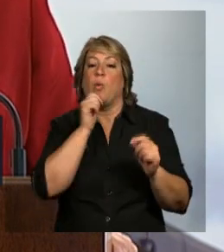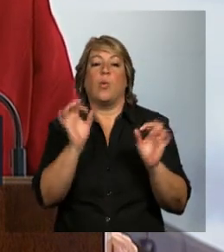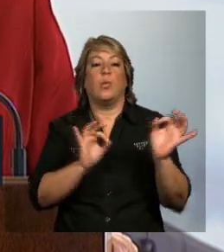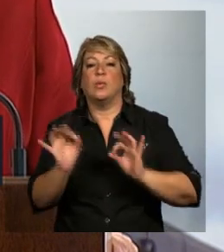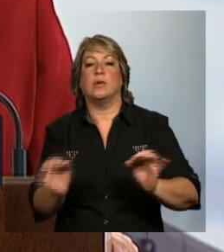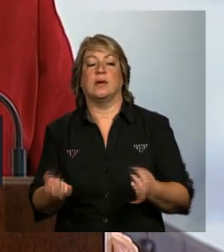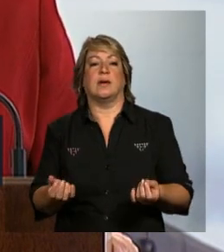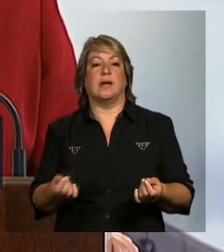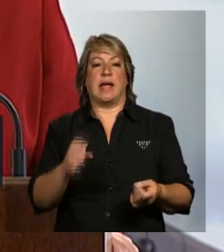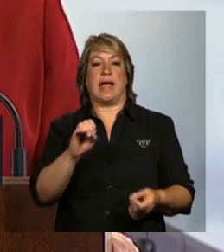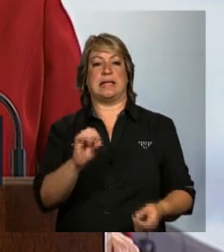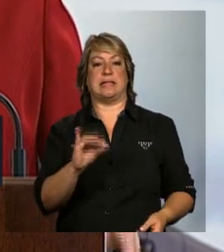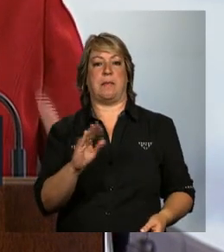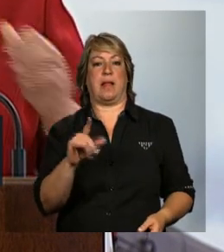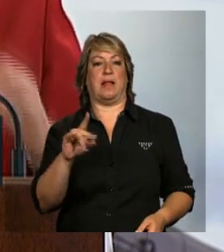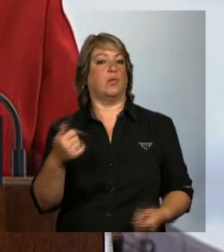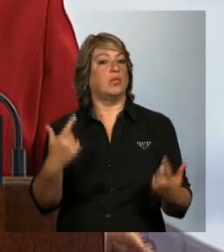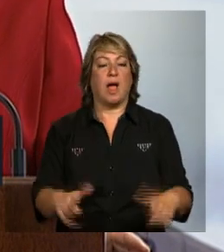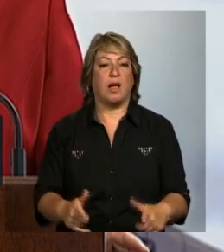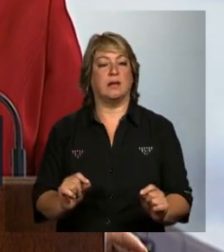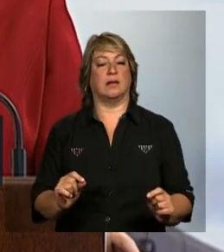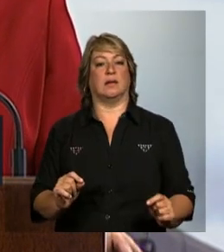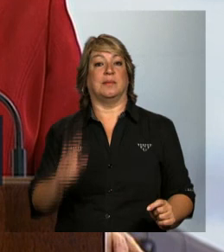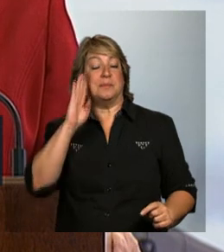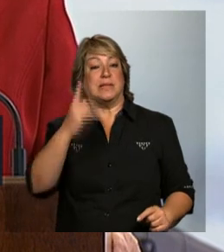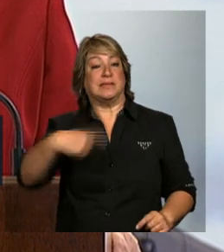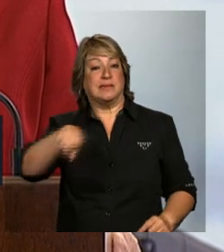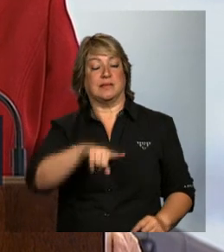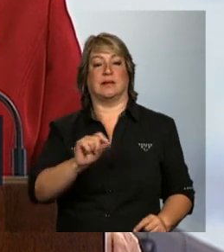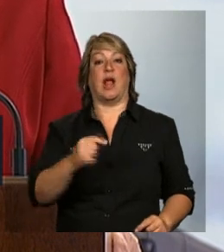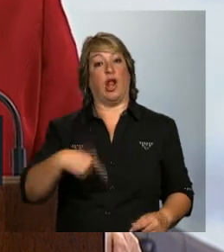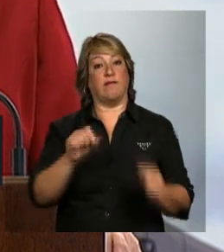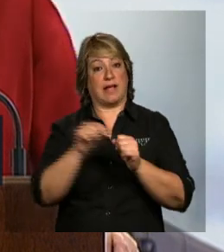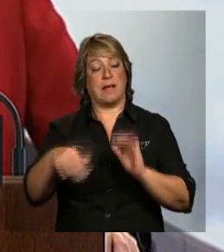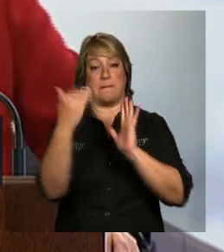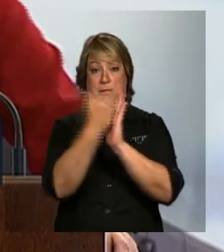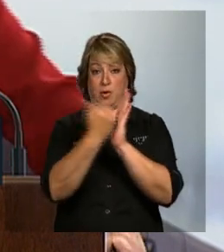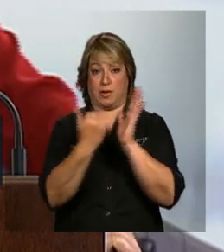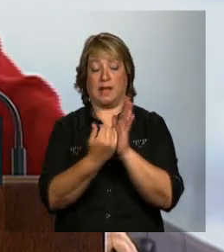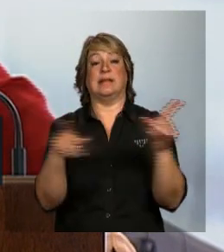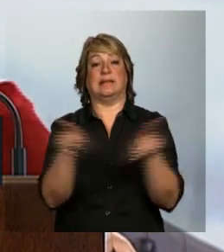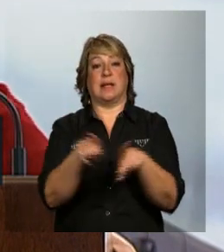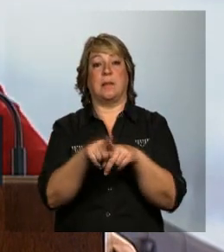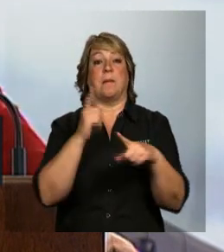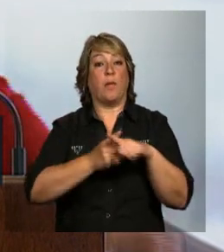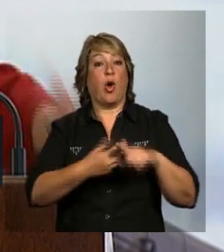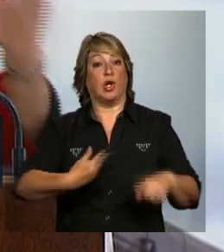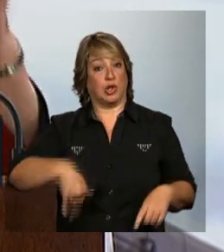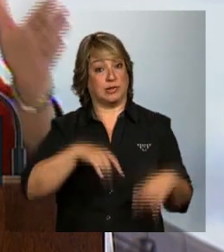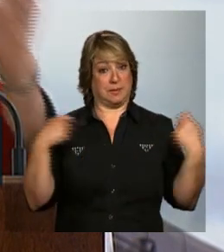cobertura da estabilidade e nós estamos fazendo esse programa também porque nós